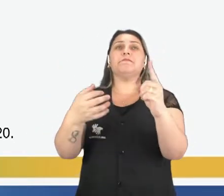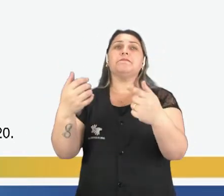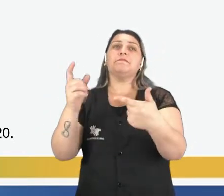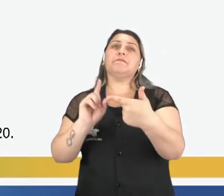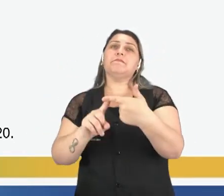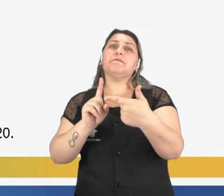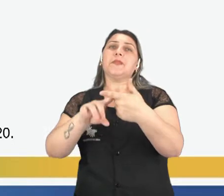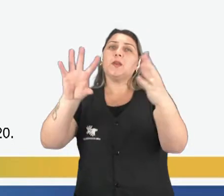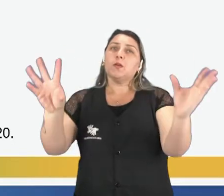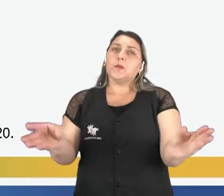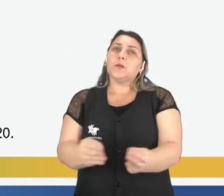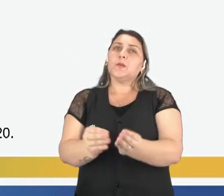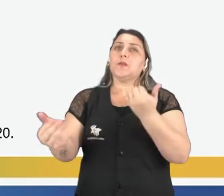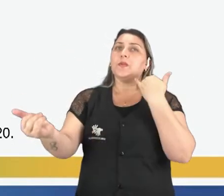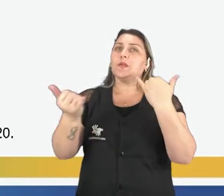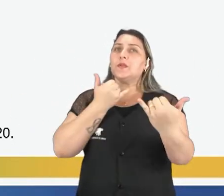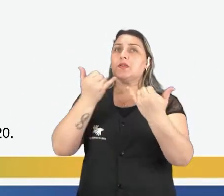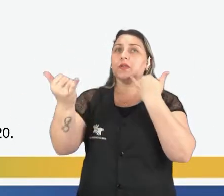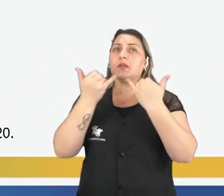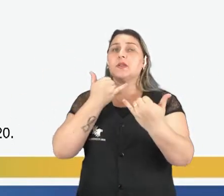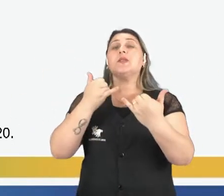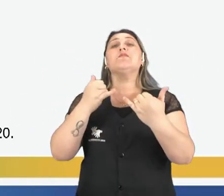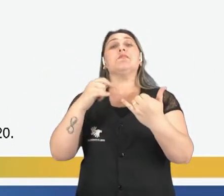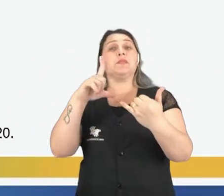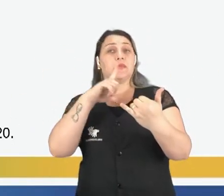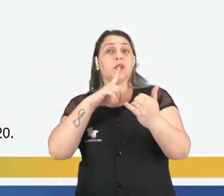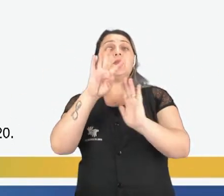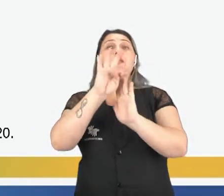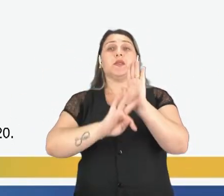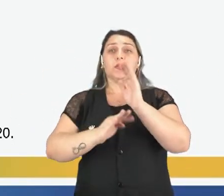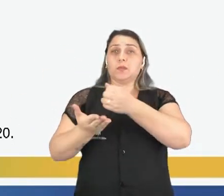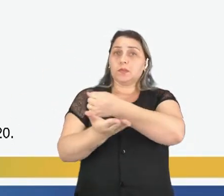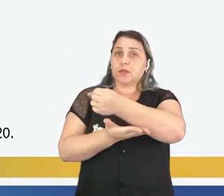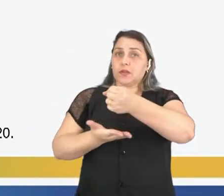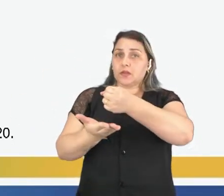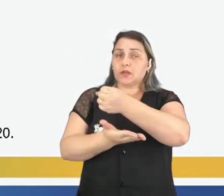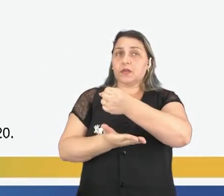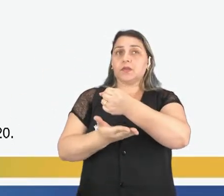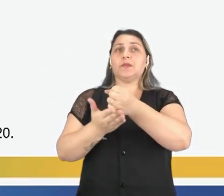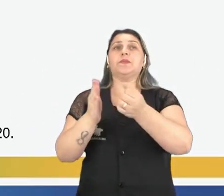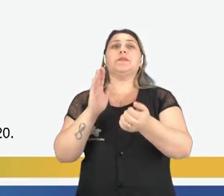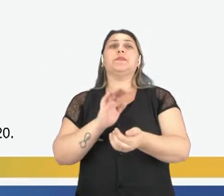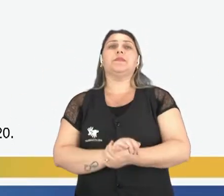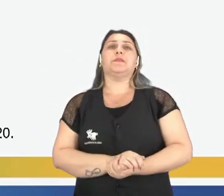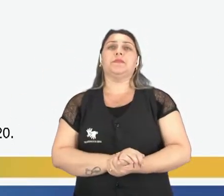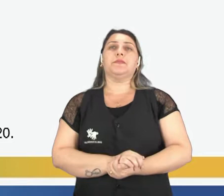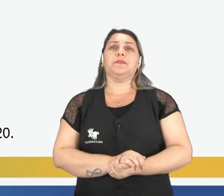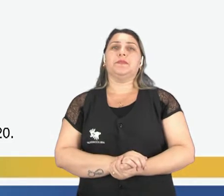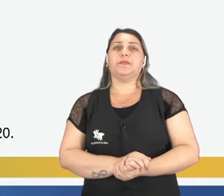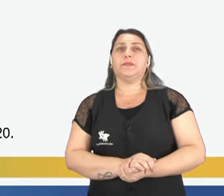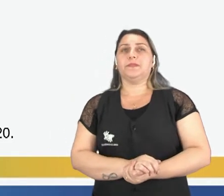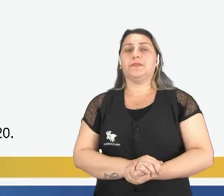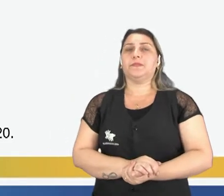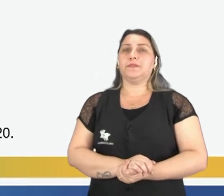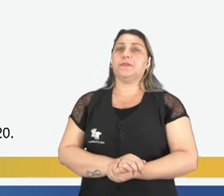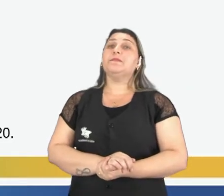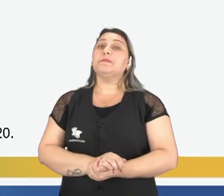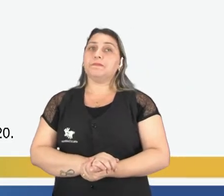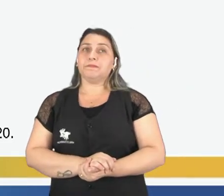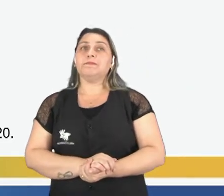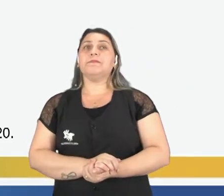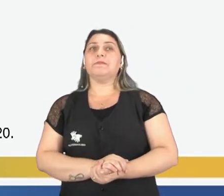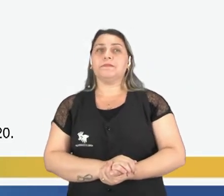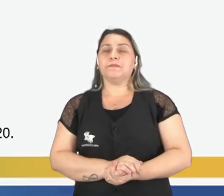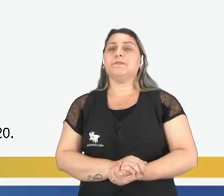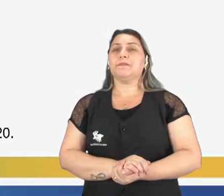aí, ó. Resumo das informações contidas no texto base. Eu vou ter um resumo das informações. Para não escrever o